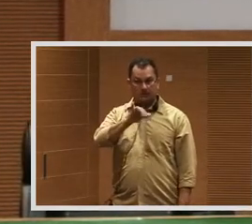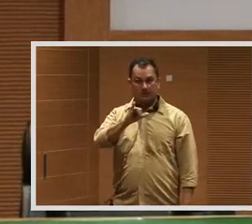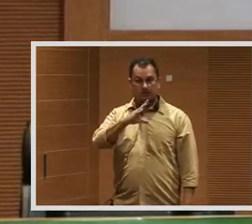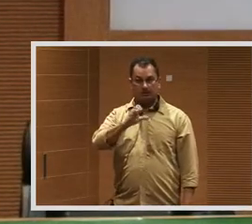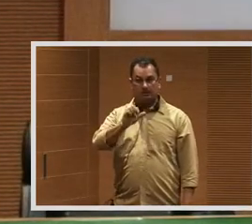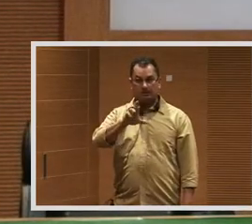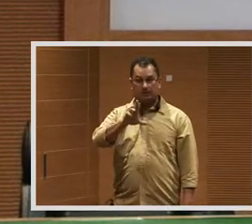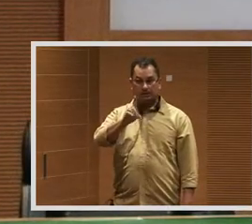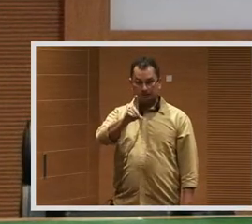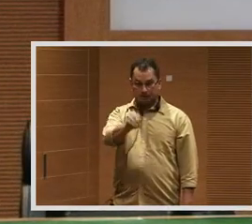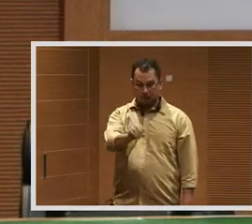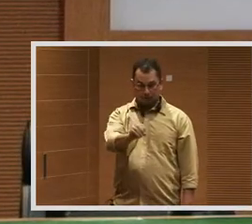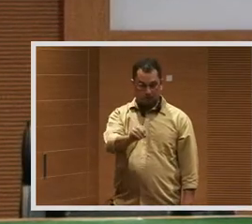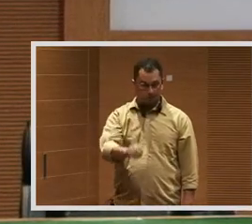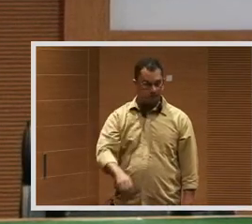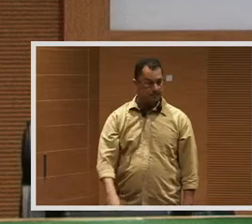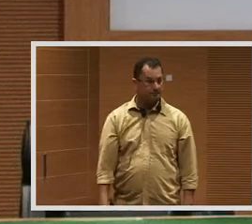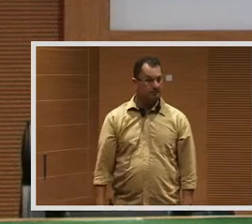Lugon.